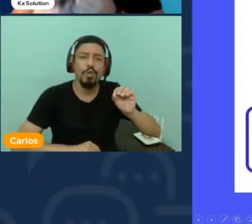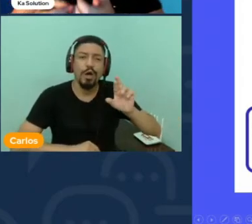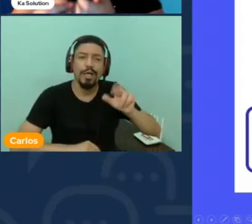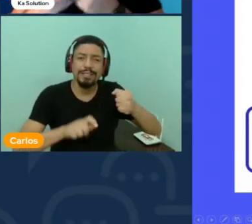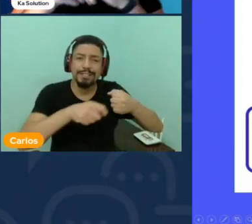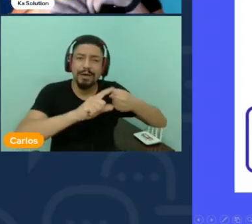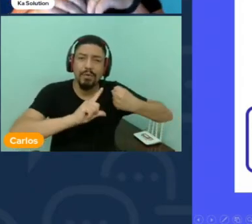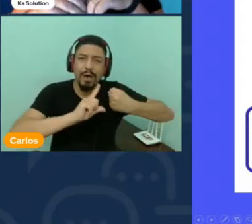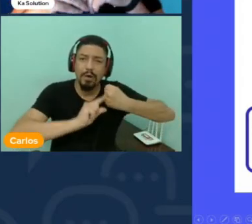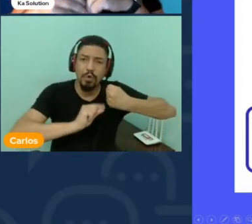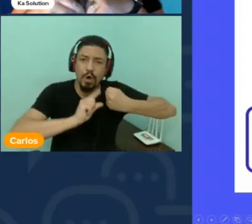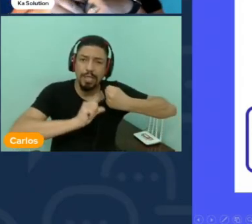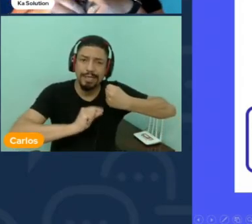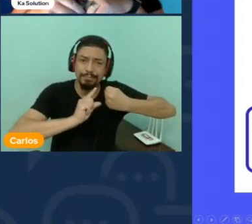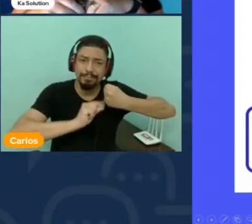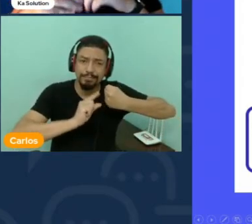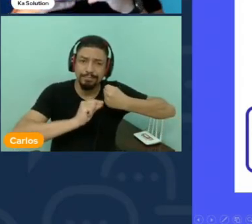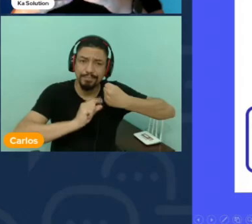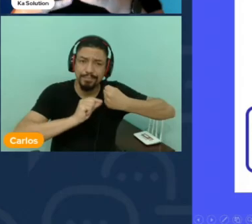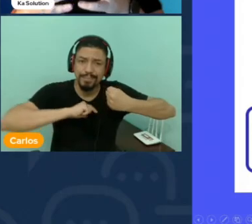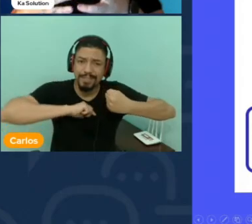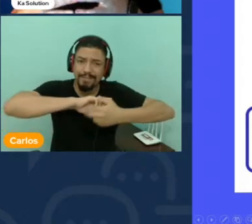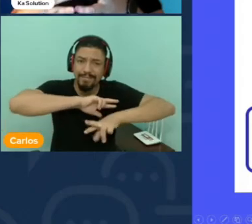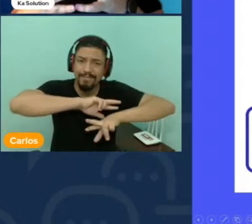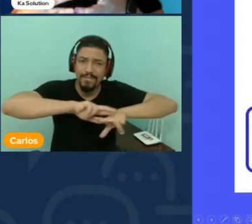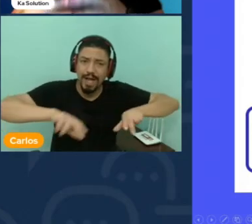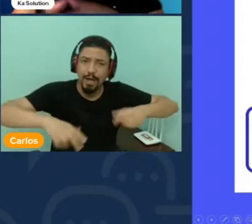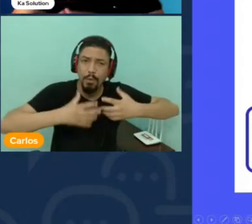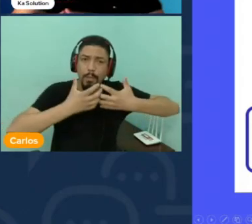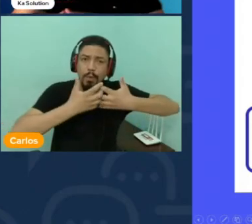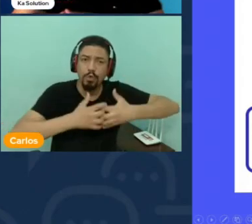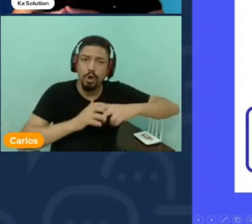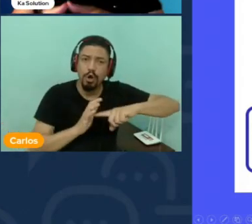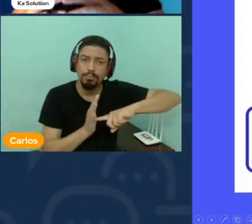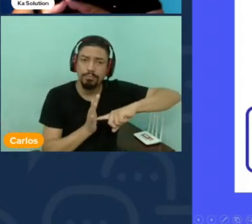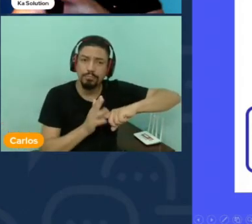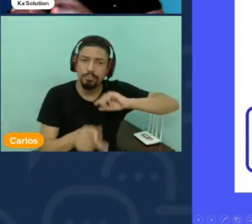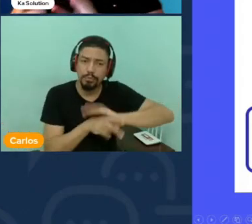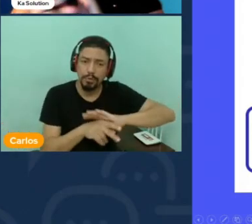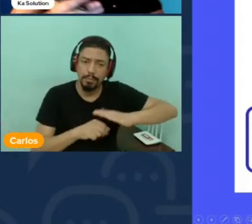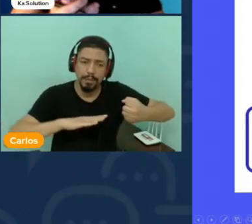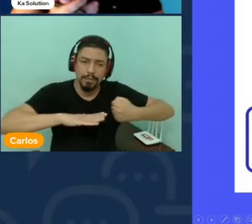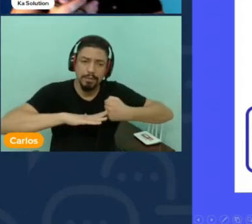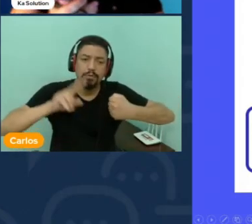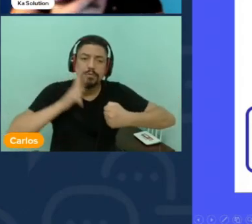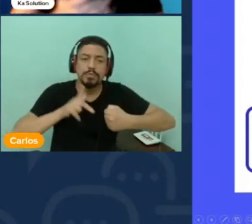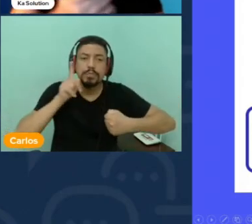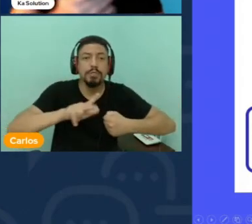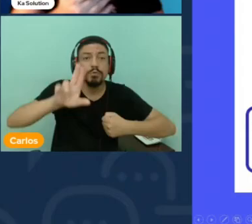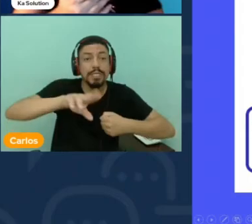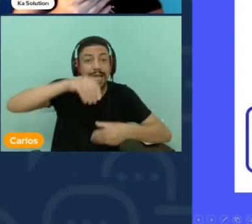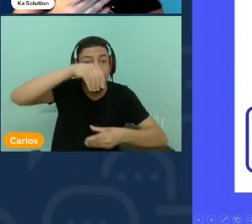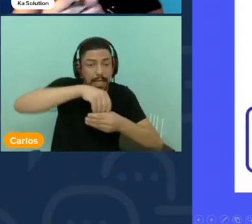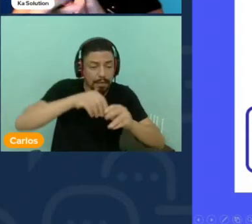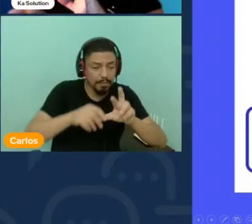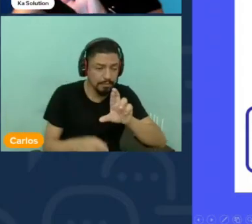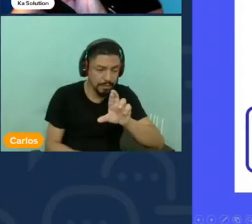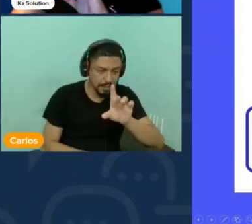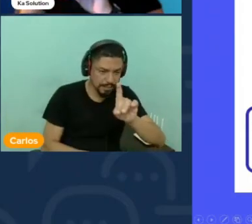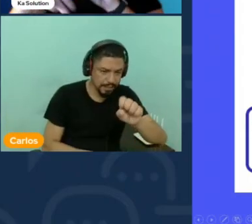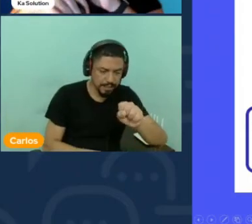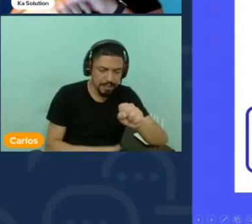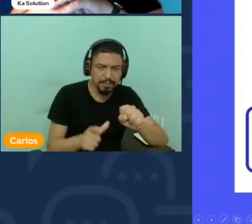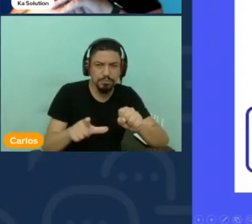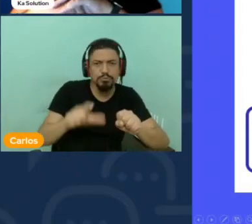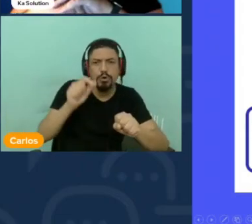esses mecanismos de bancos de dados que eu posso utilizar no RDS para criar a minha aplicação. Basta eu escolher